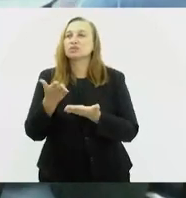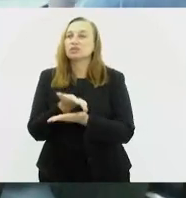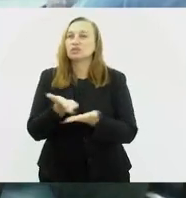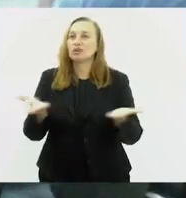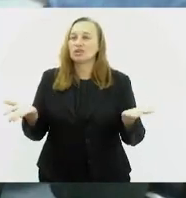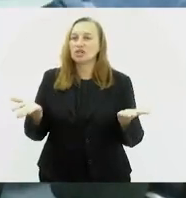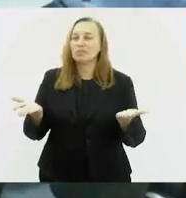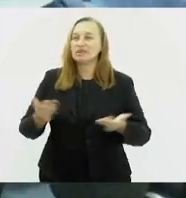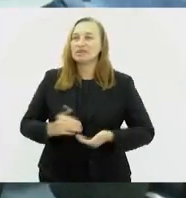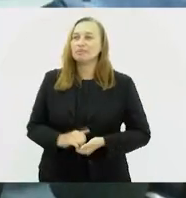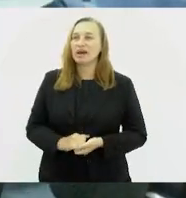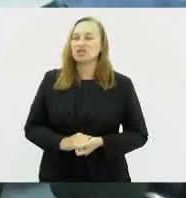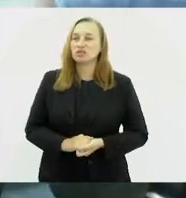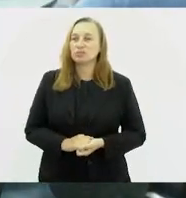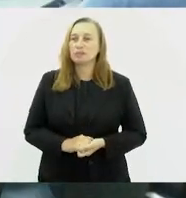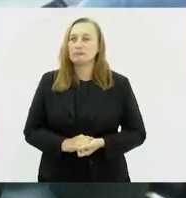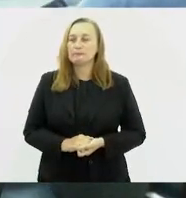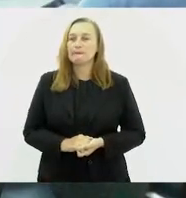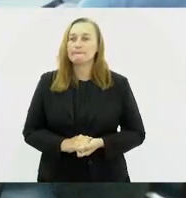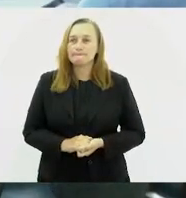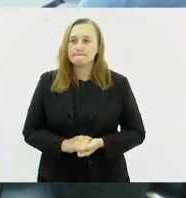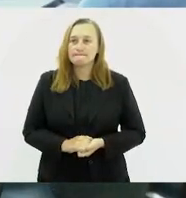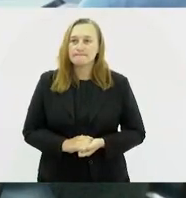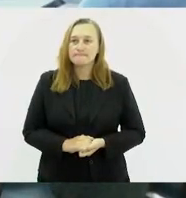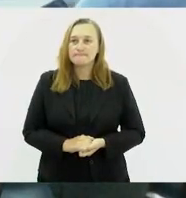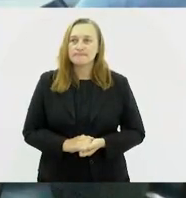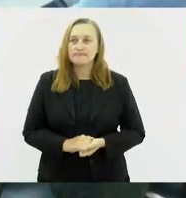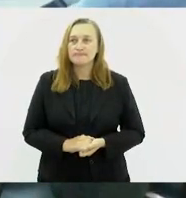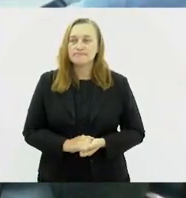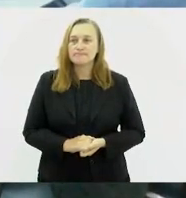todas. Posso reduzir aqui?